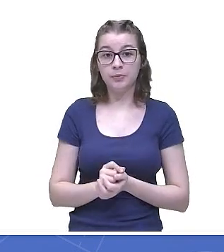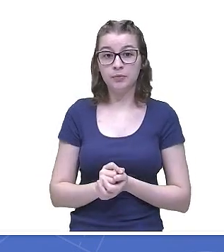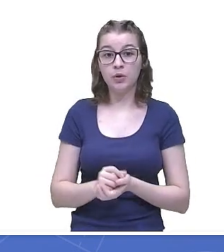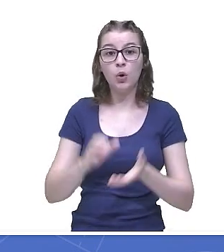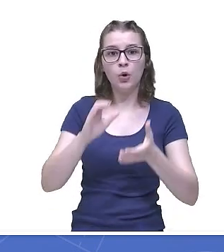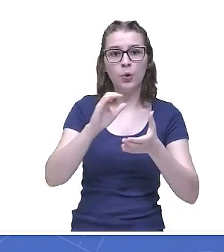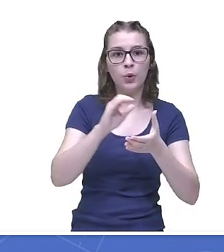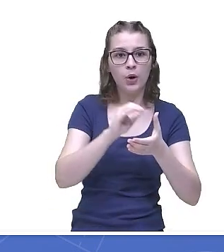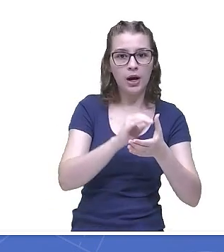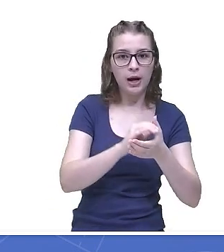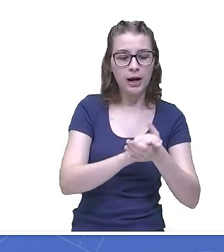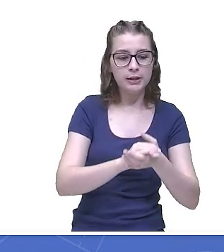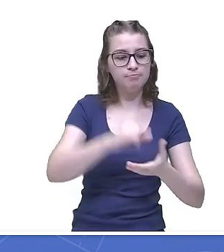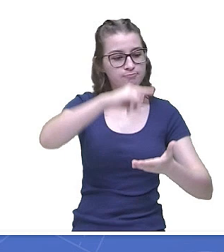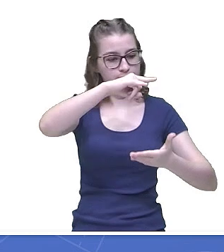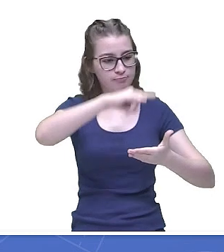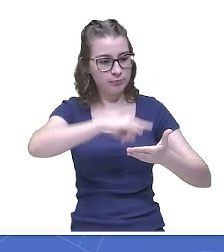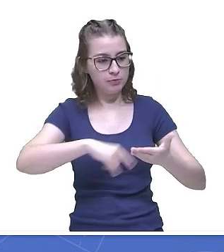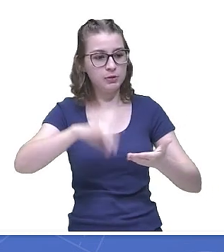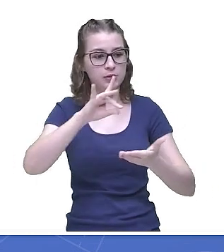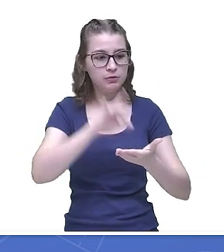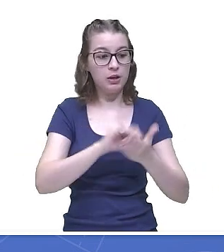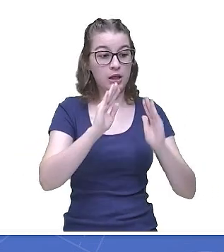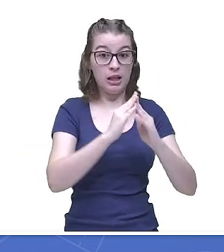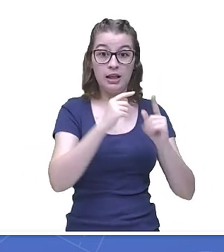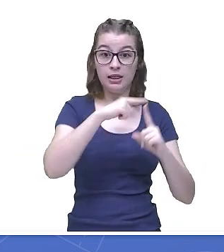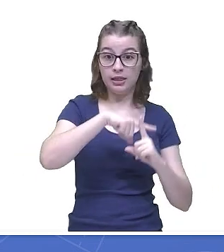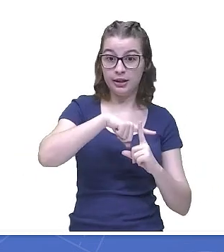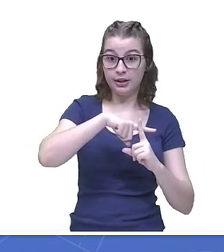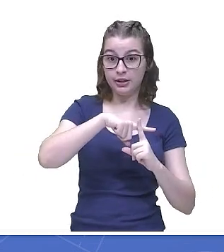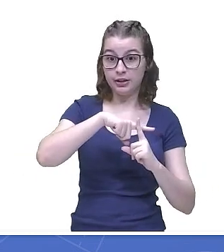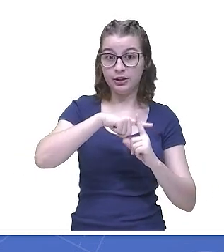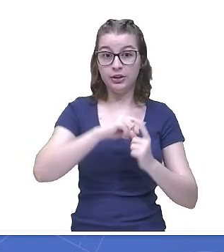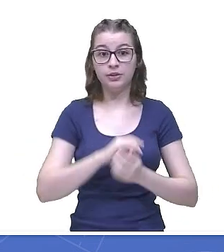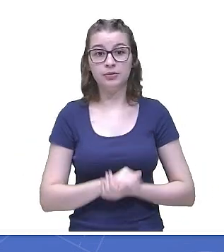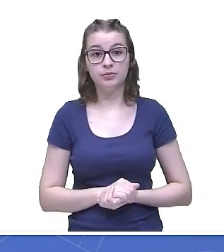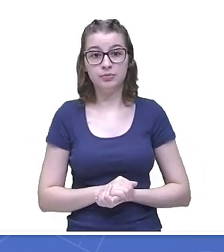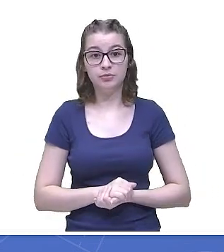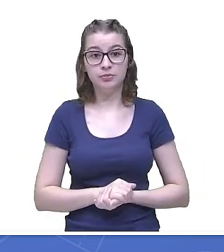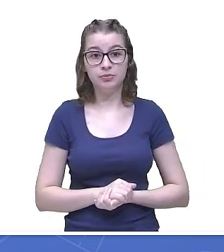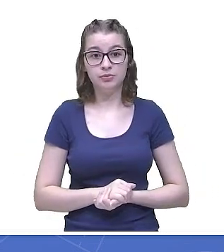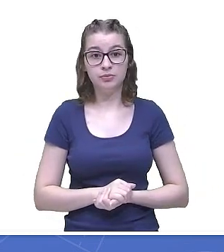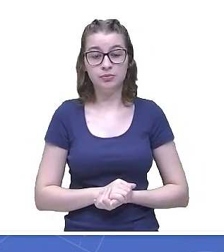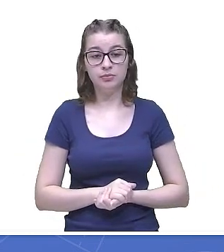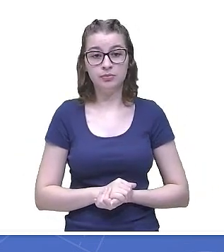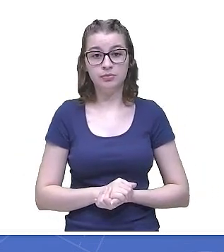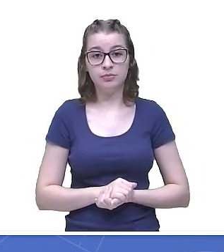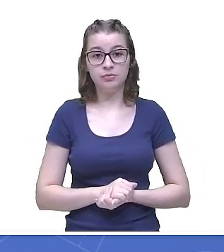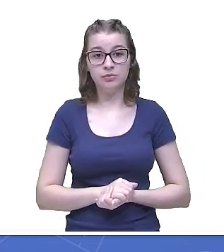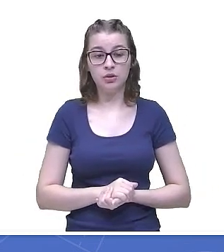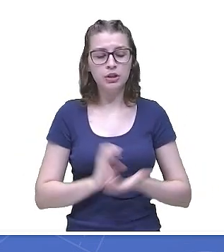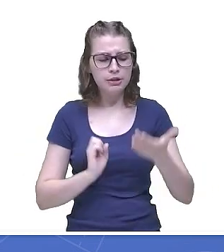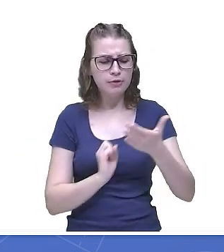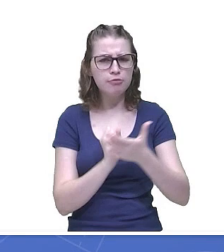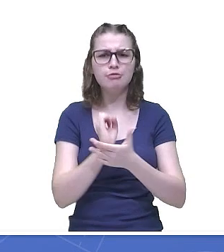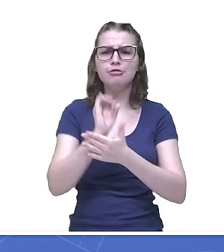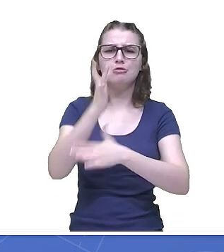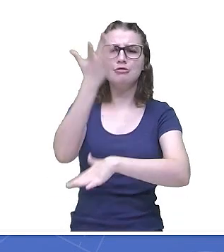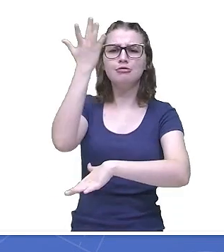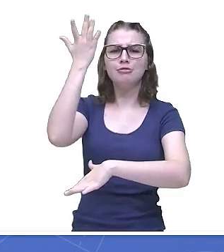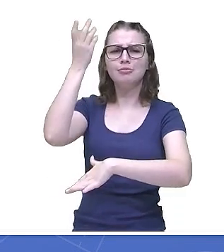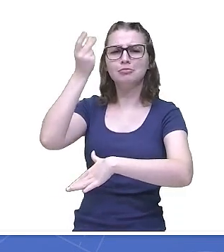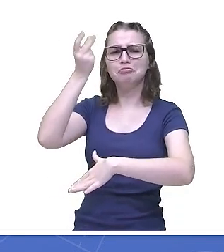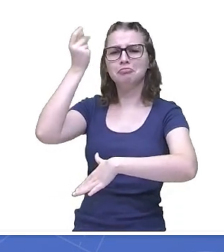ato formal, litúrgico. Esse ato formal litúrgico, que surgiu principalmente na